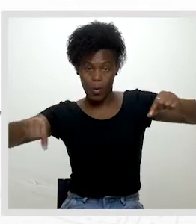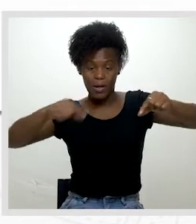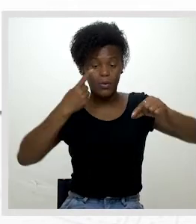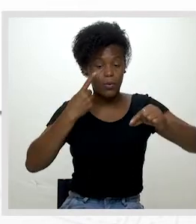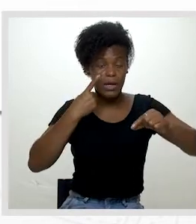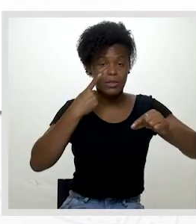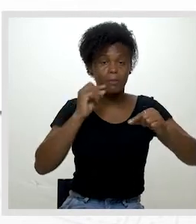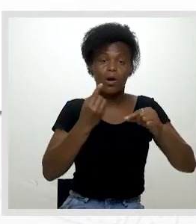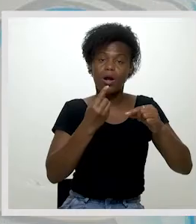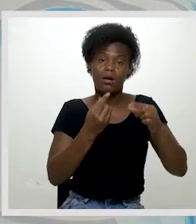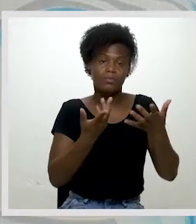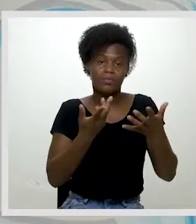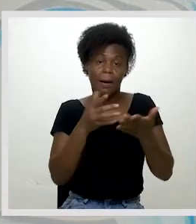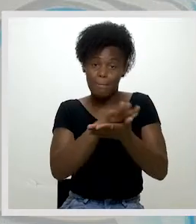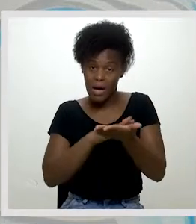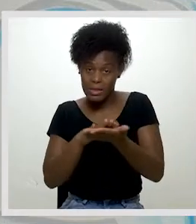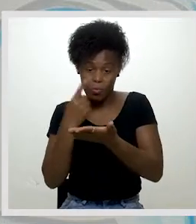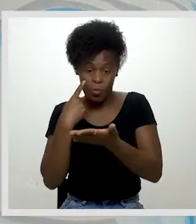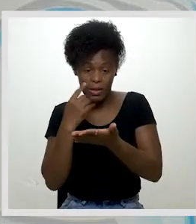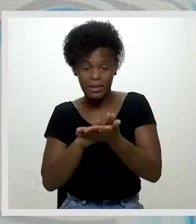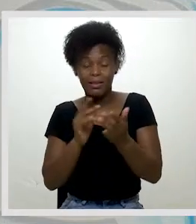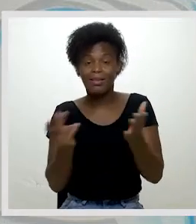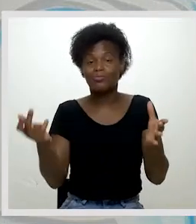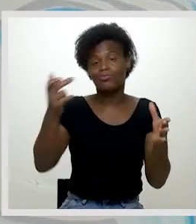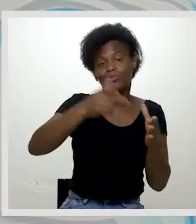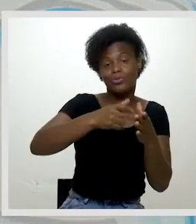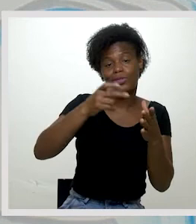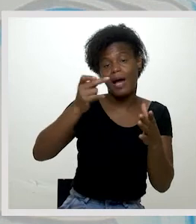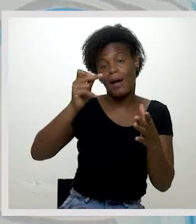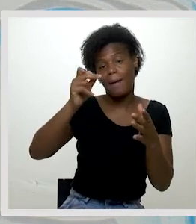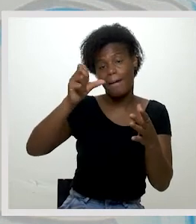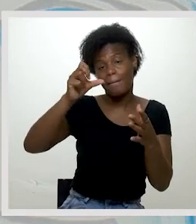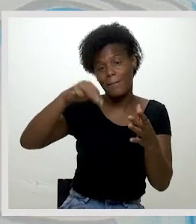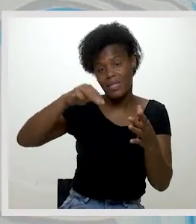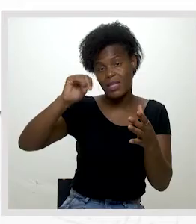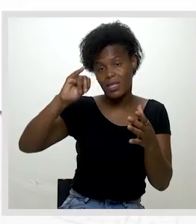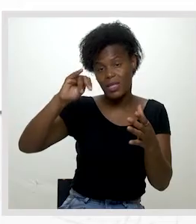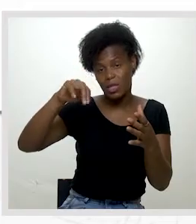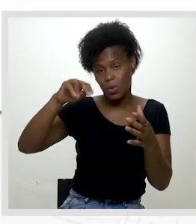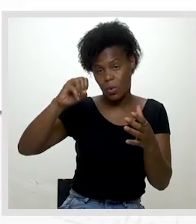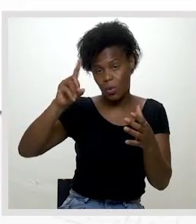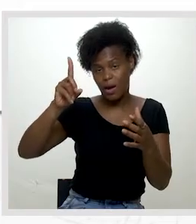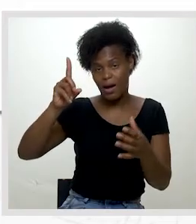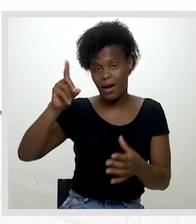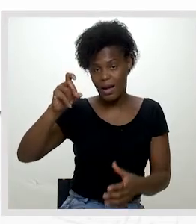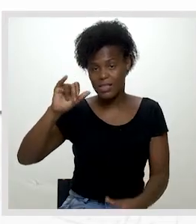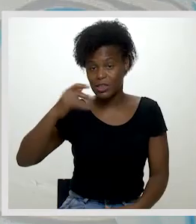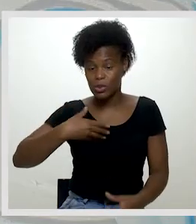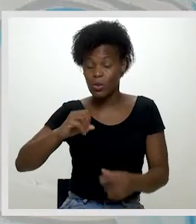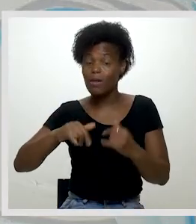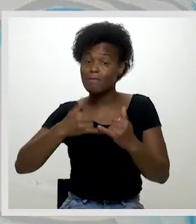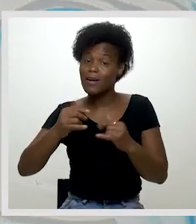por complementaridade dessas bases, trazendo aqui os aminoácidos que vão agora fazer parte da síntese das